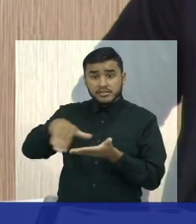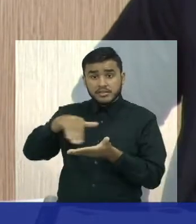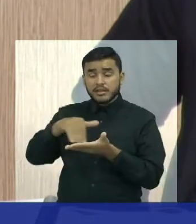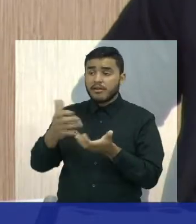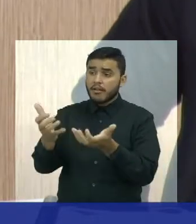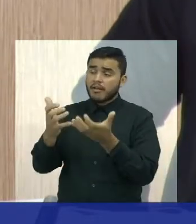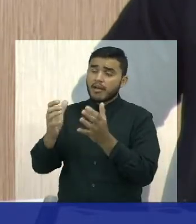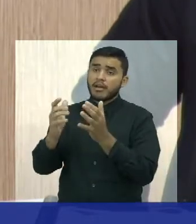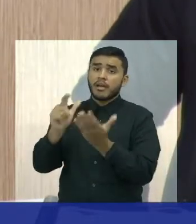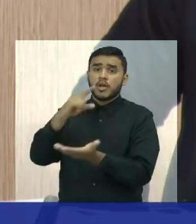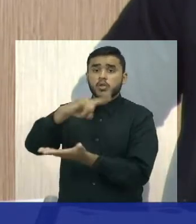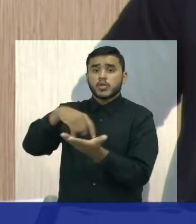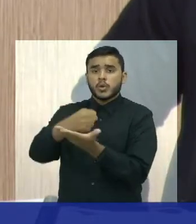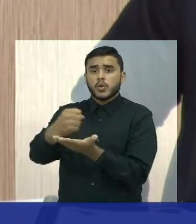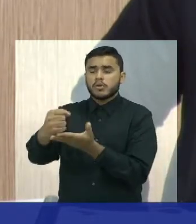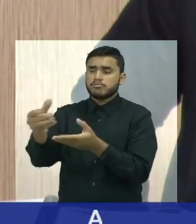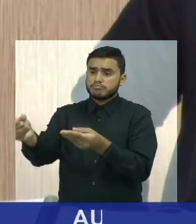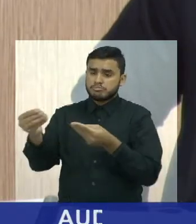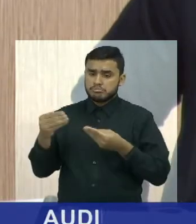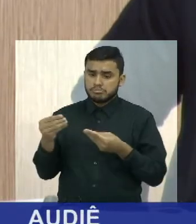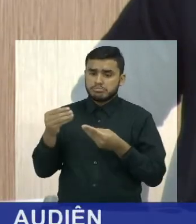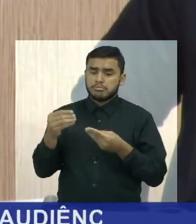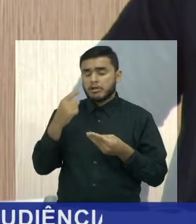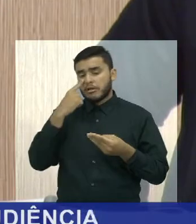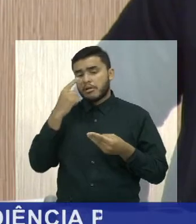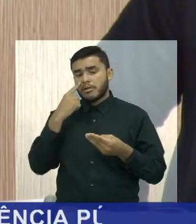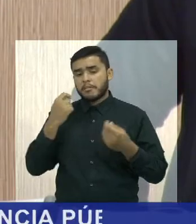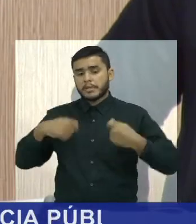certo tipo de flexibilidade